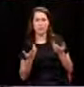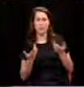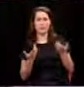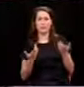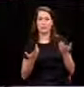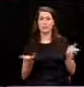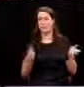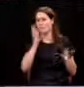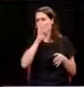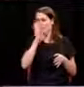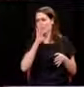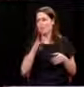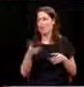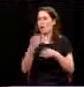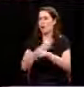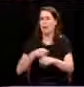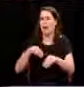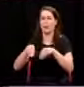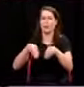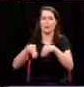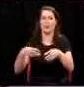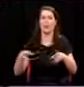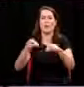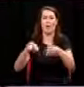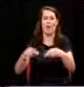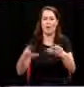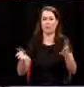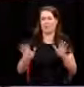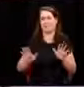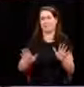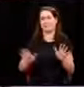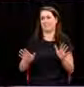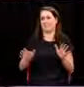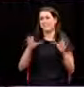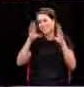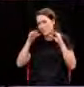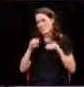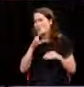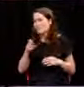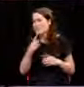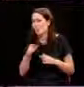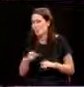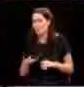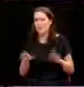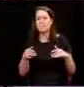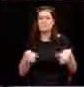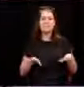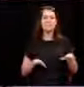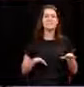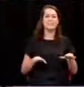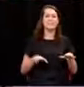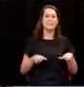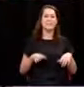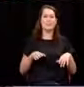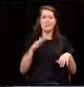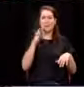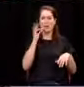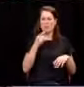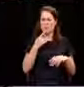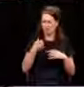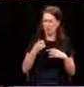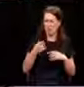jogador. Pois. Claro, essas questões fazem parte da nossa administração. Não, mas costumam, não sabemos nós. Costumam colocar-vos essas